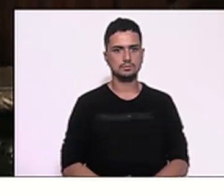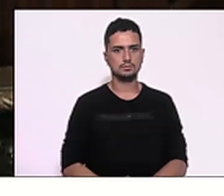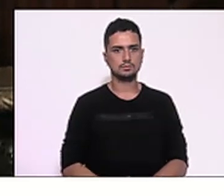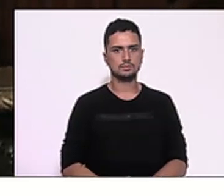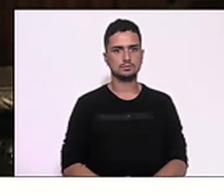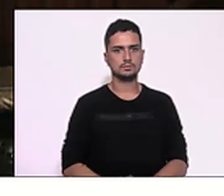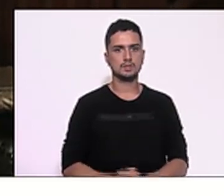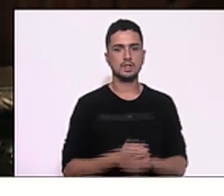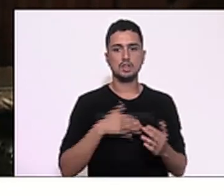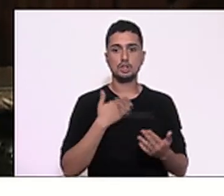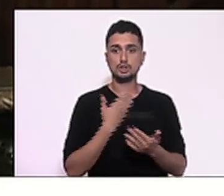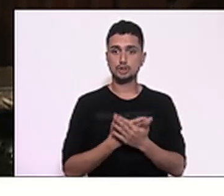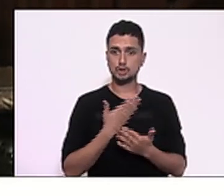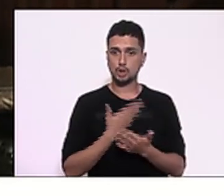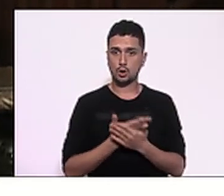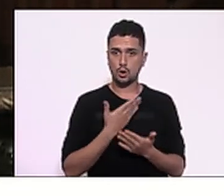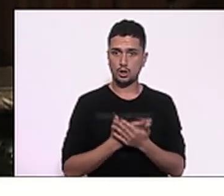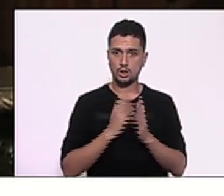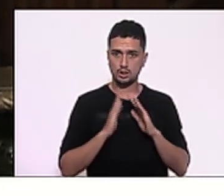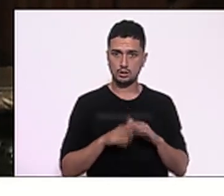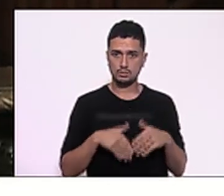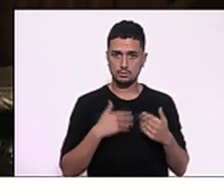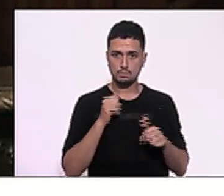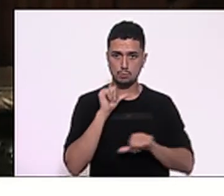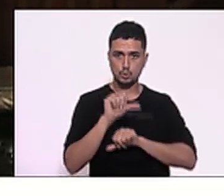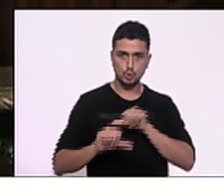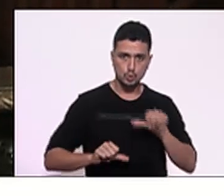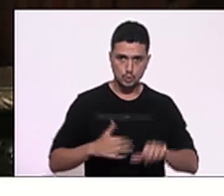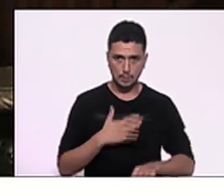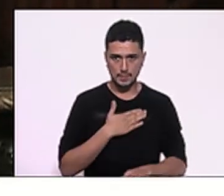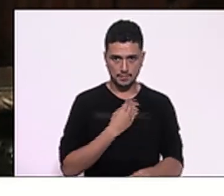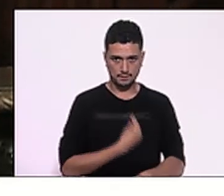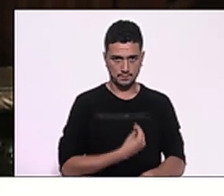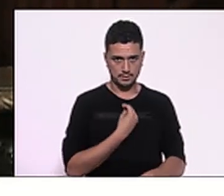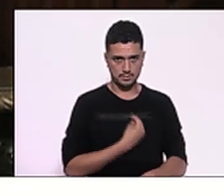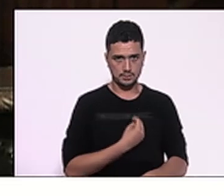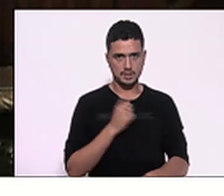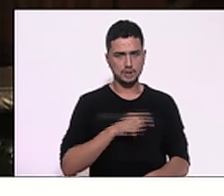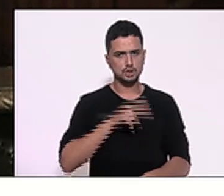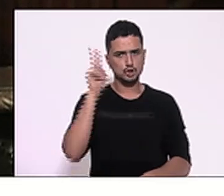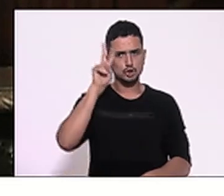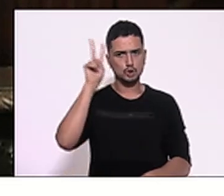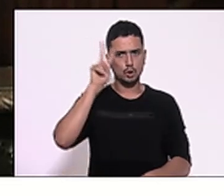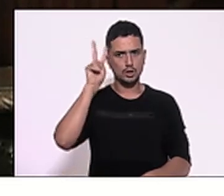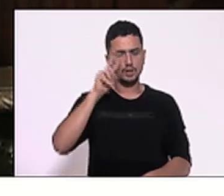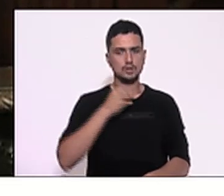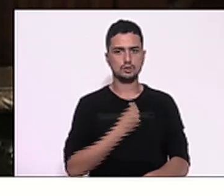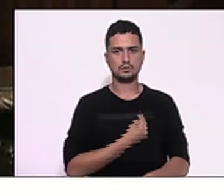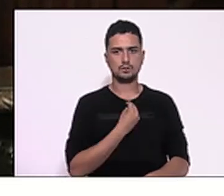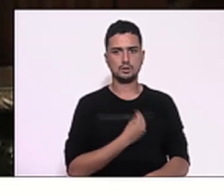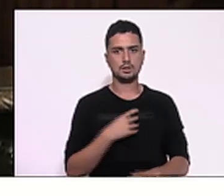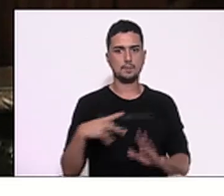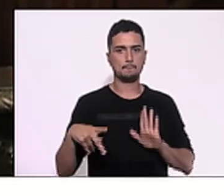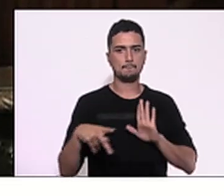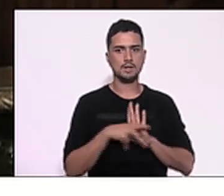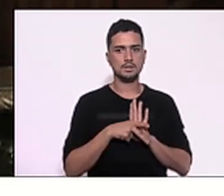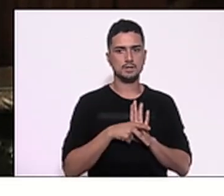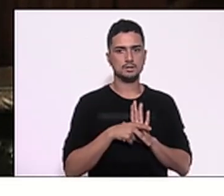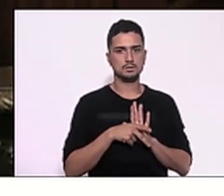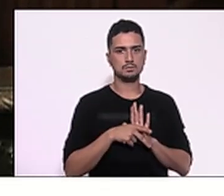A escola que mudou a minha vida, uma história de vida,